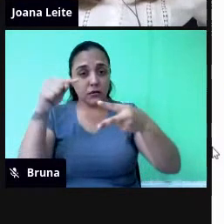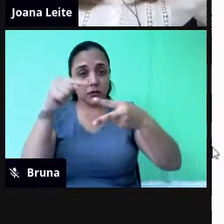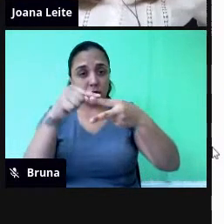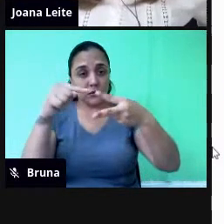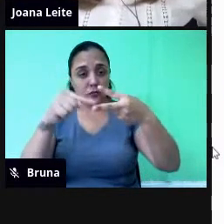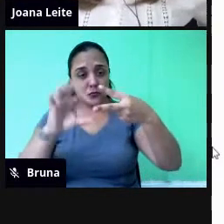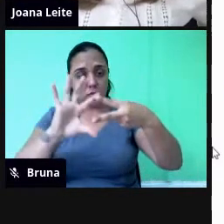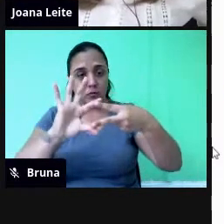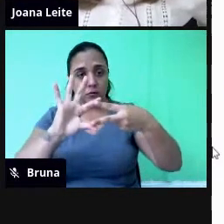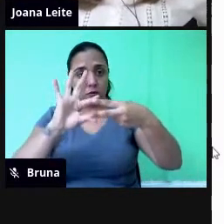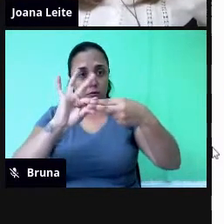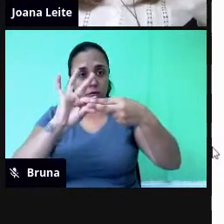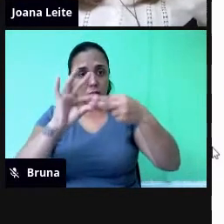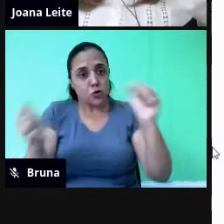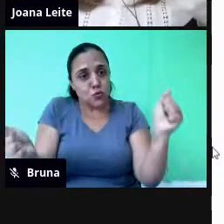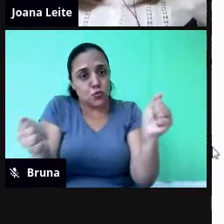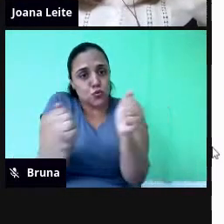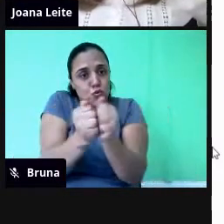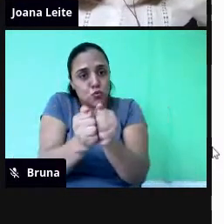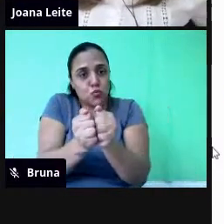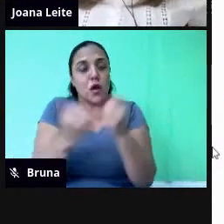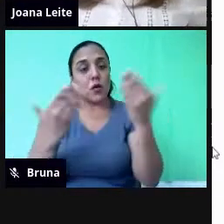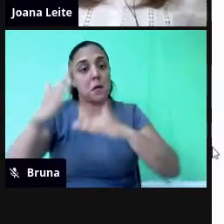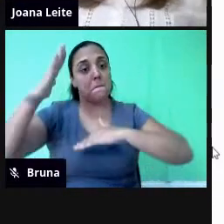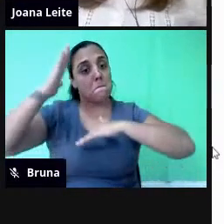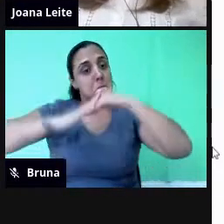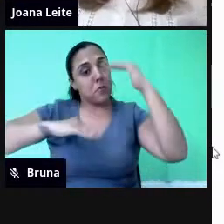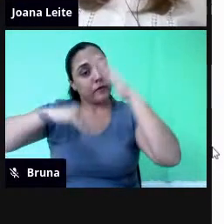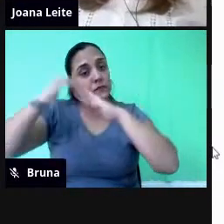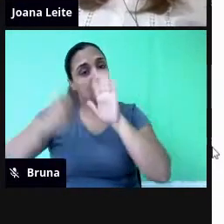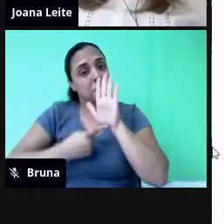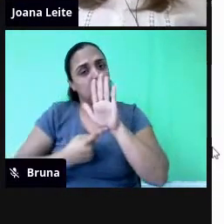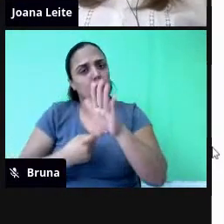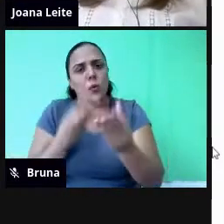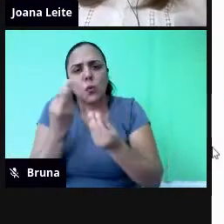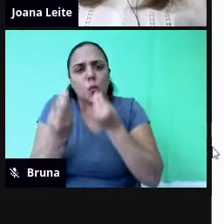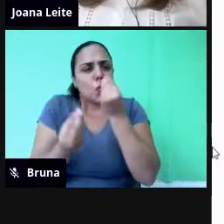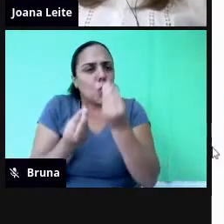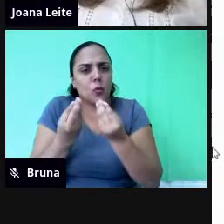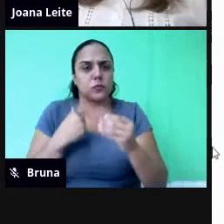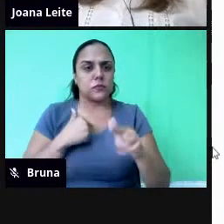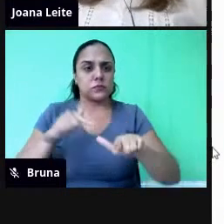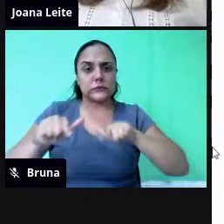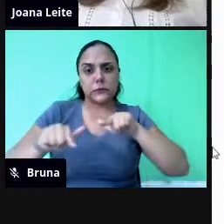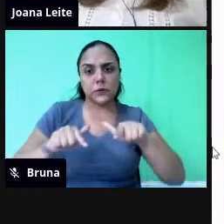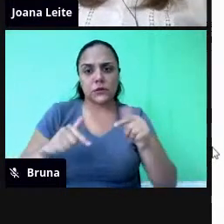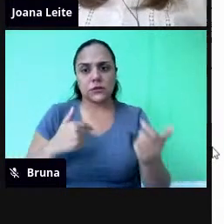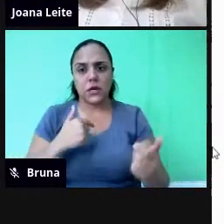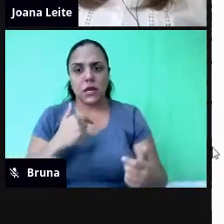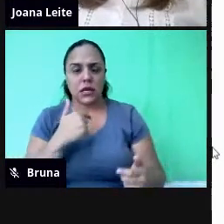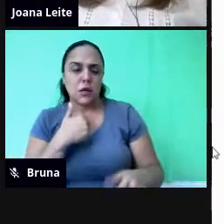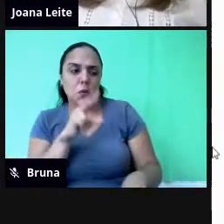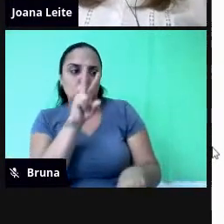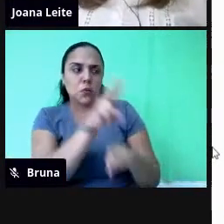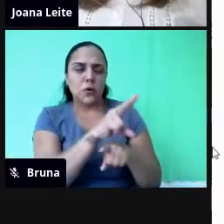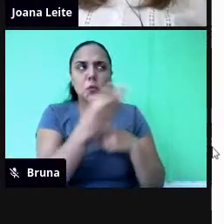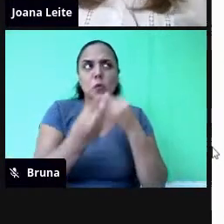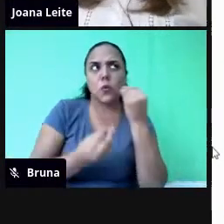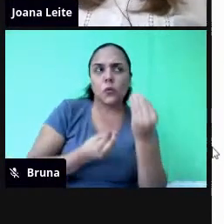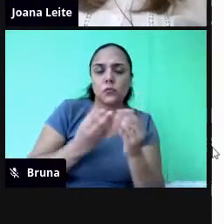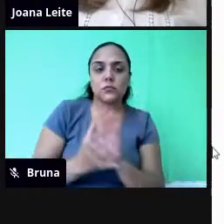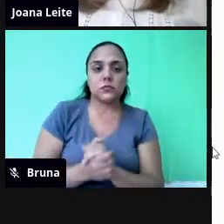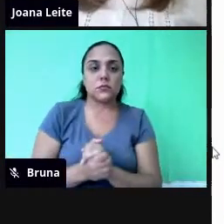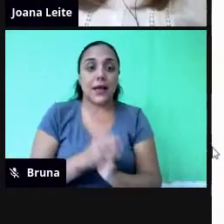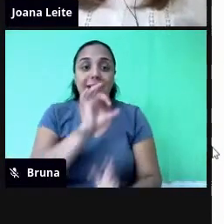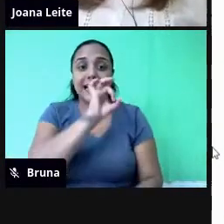andarem juntas. E a gente tem, como profissional, saber como que eu vou trabalhar isso, o que é que vai ser minha prioridade nesse caso. Lembrando,